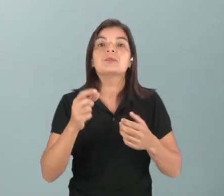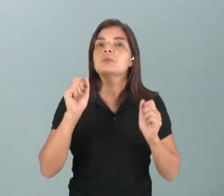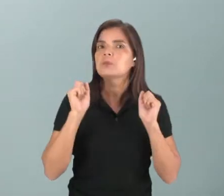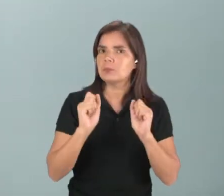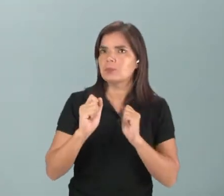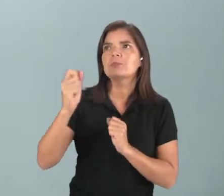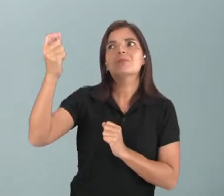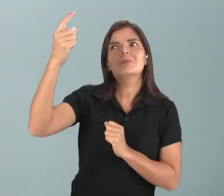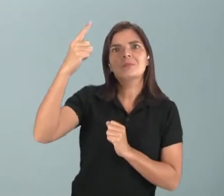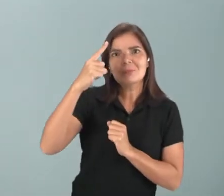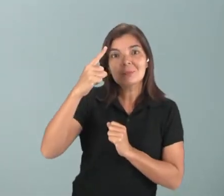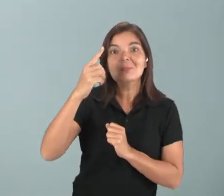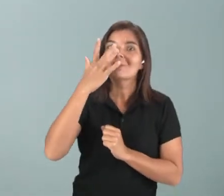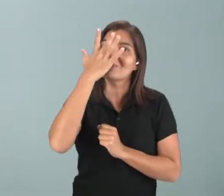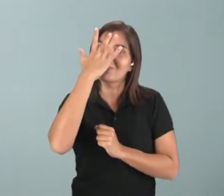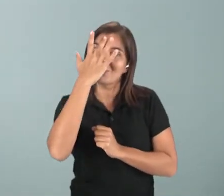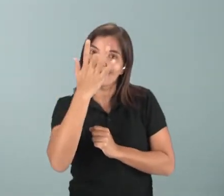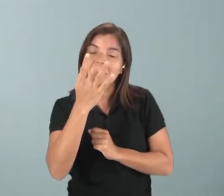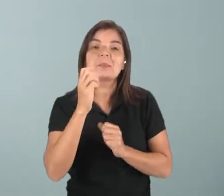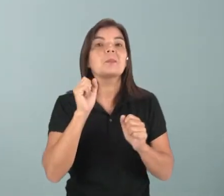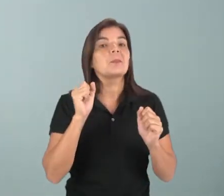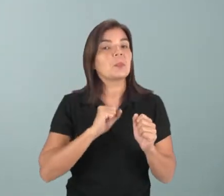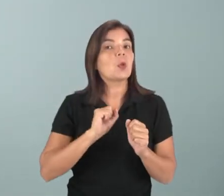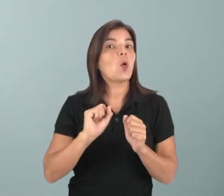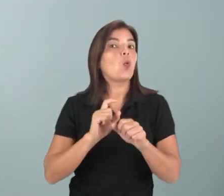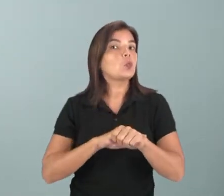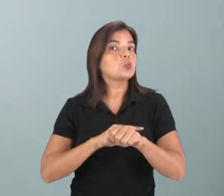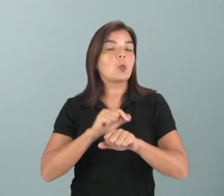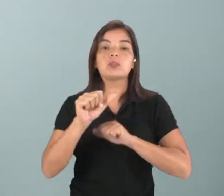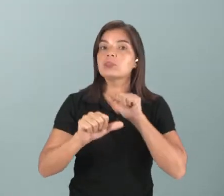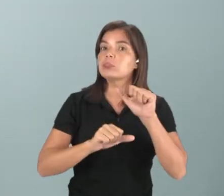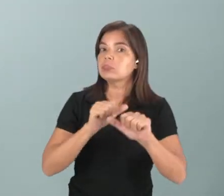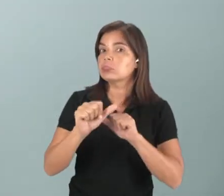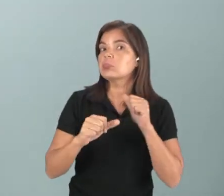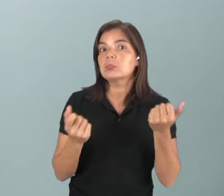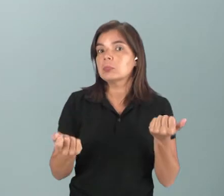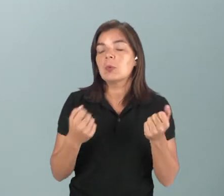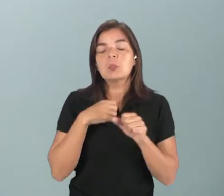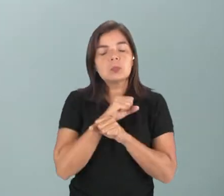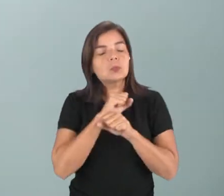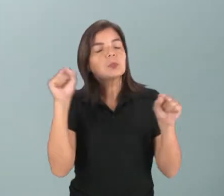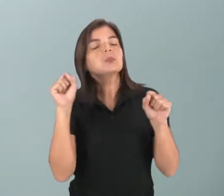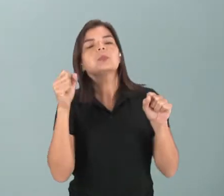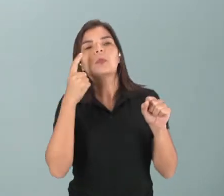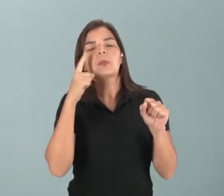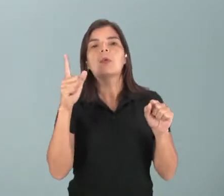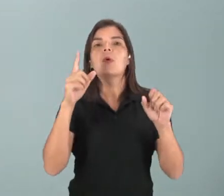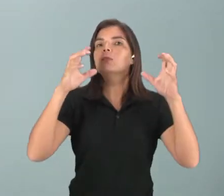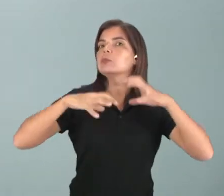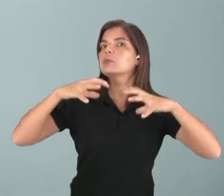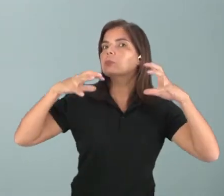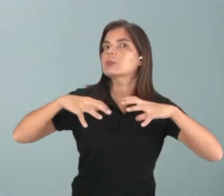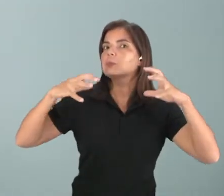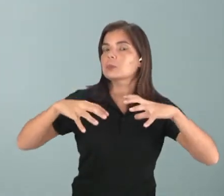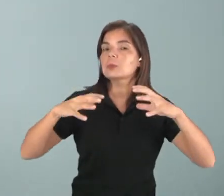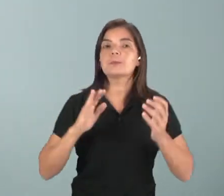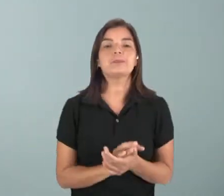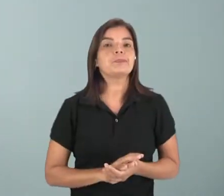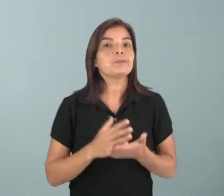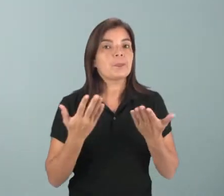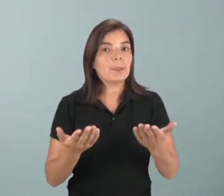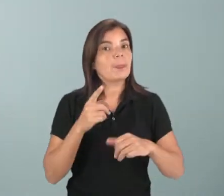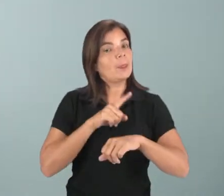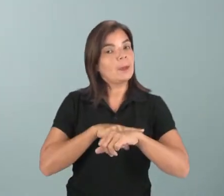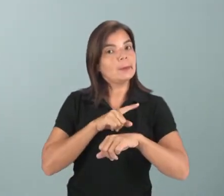fazendo sol, pode estar ensolarado. Amanhã o tempo pode mudar. Amanhã eu posso acordar com um tempo chuvoso, tá bom? Então